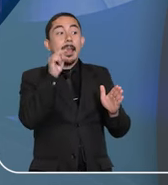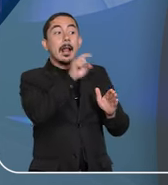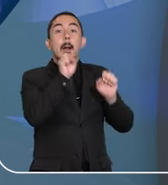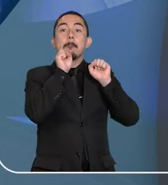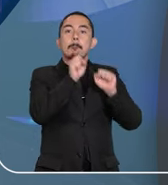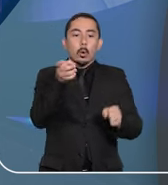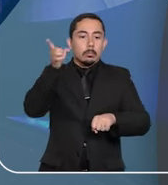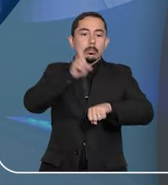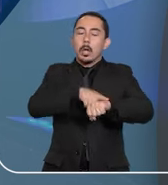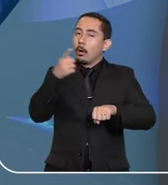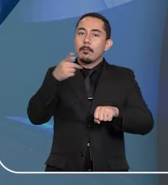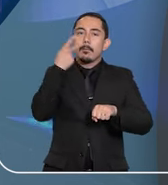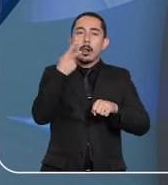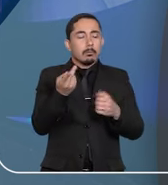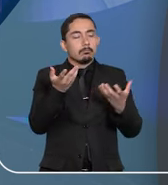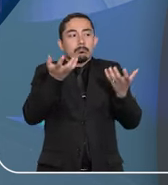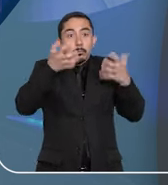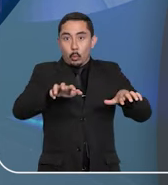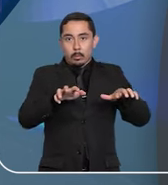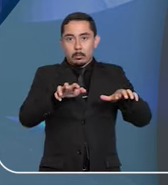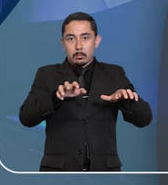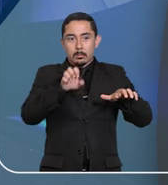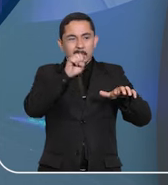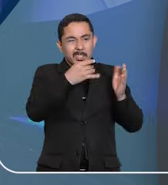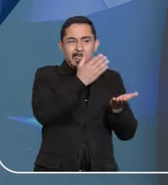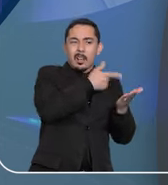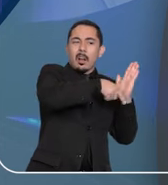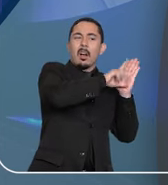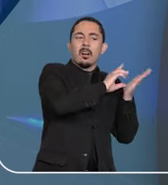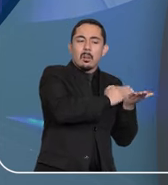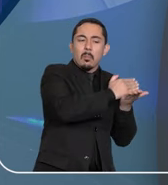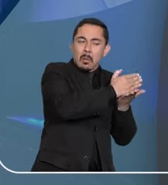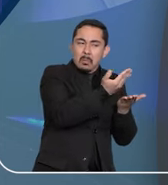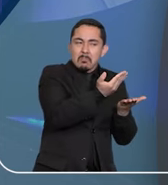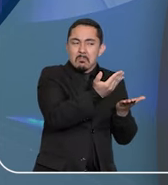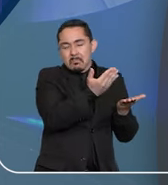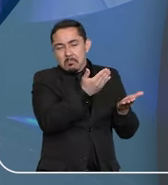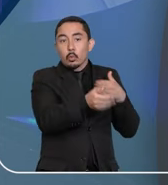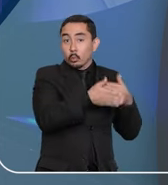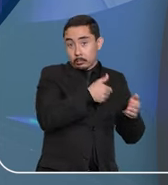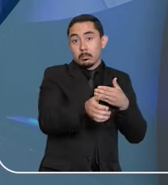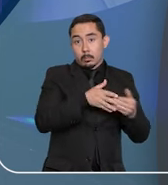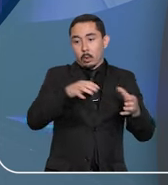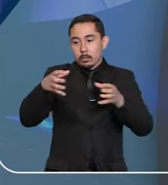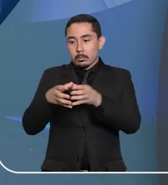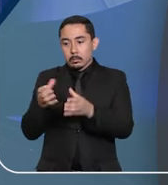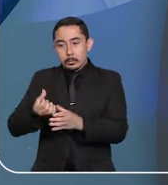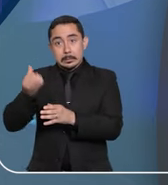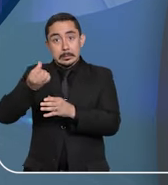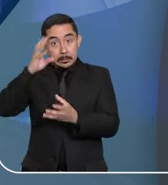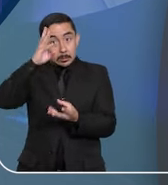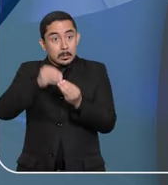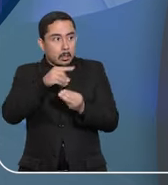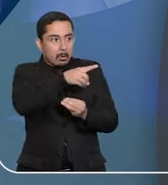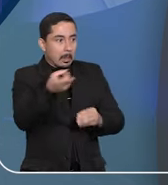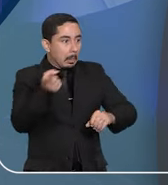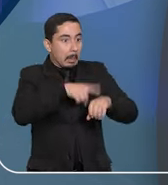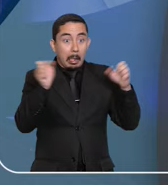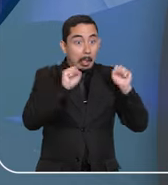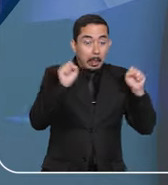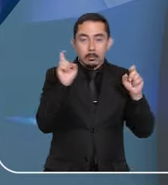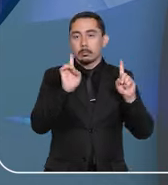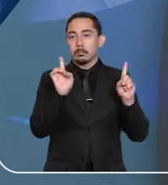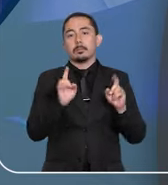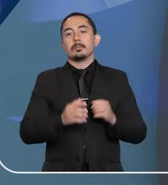ato sexual, mesmo se houve consentimento inicial. Para a sexta turma, a recusa não precisa ser